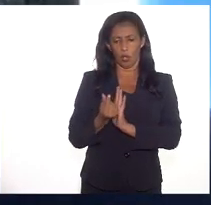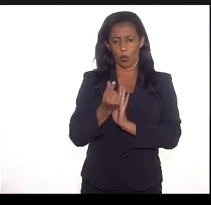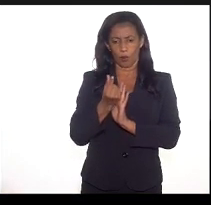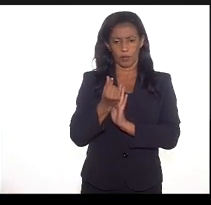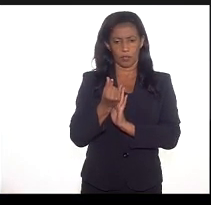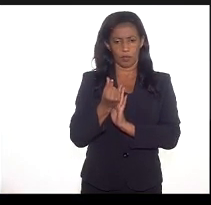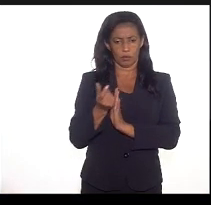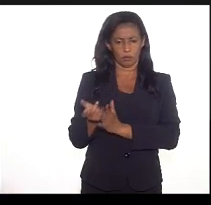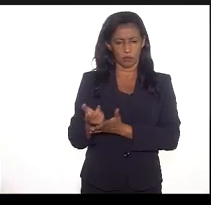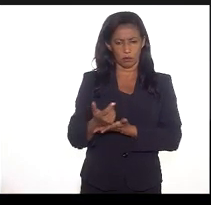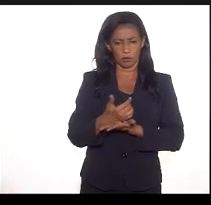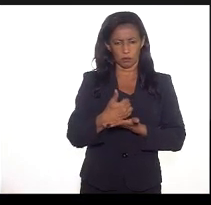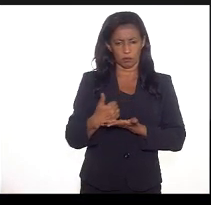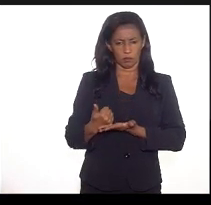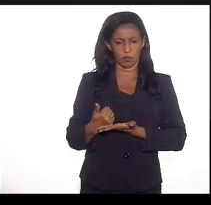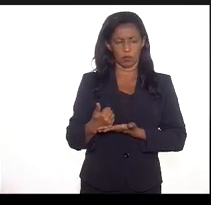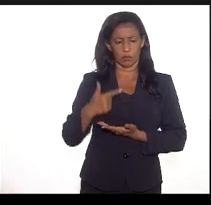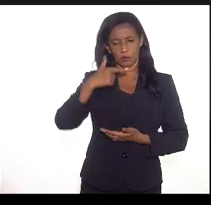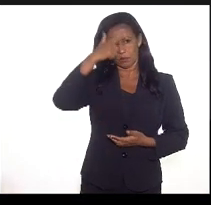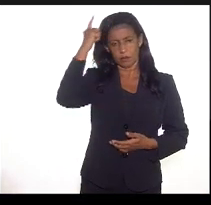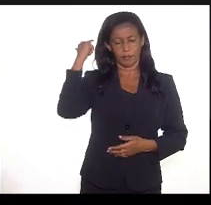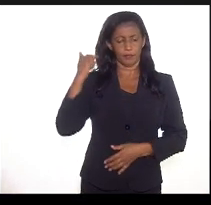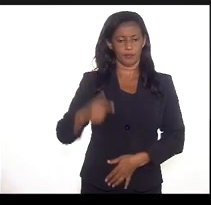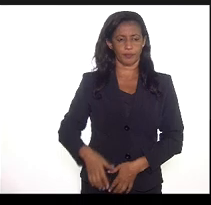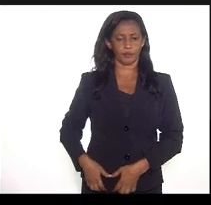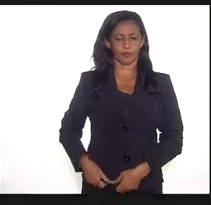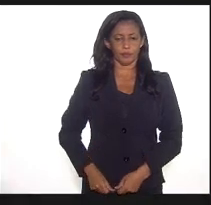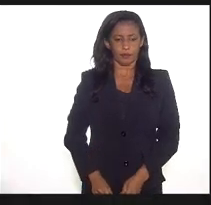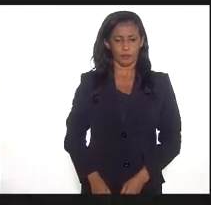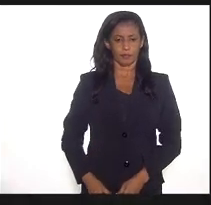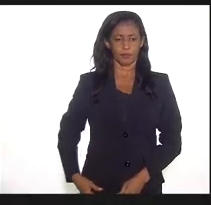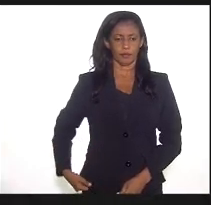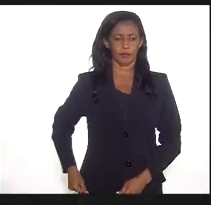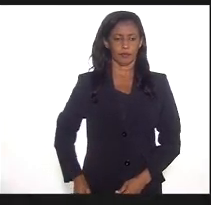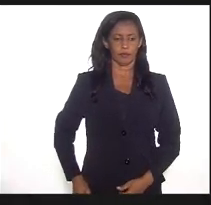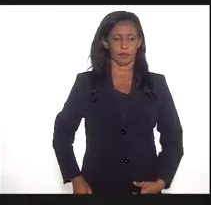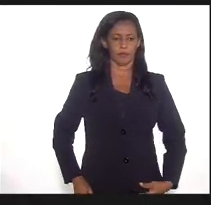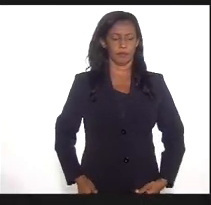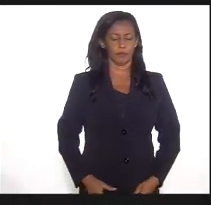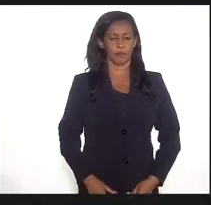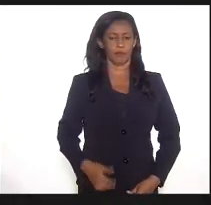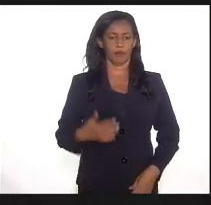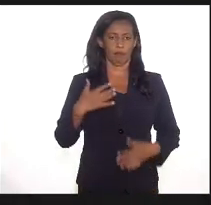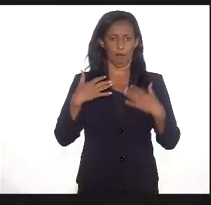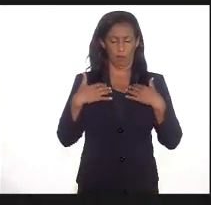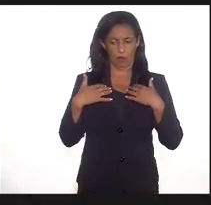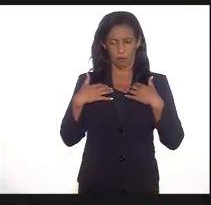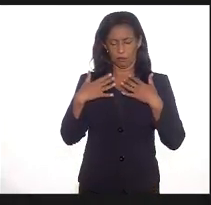Paulo. Senhor presidente, eu prestei muita atenção.